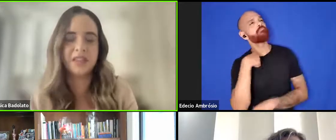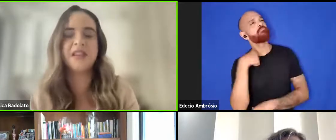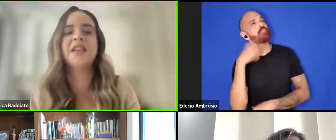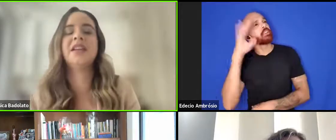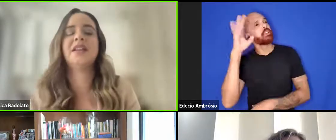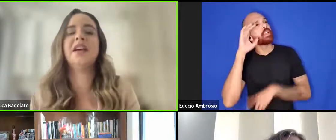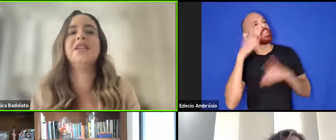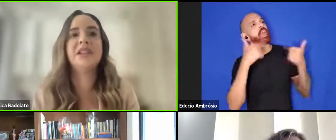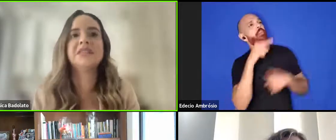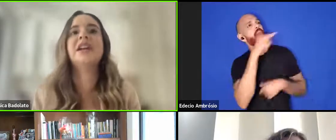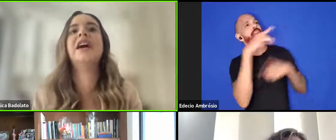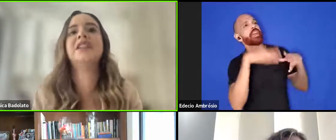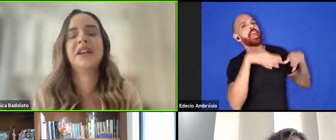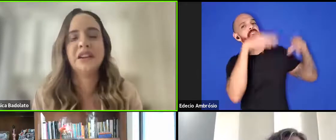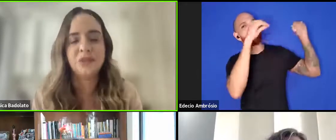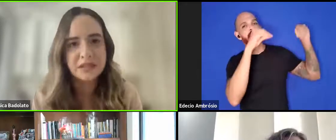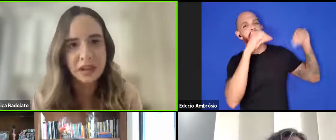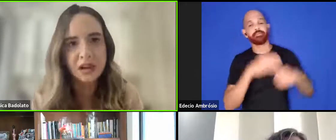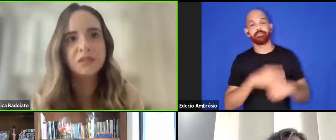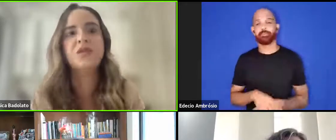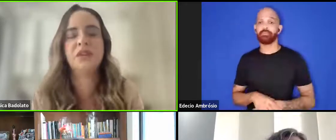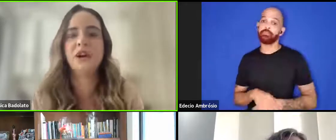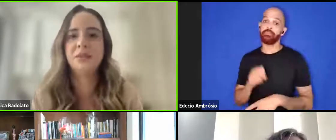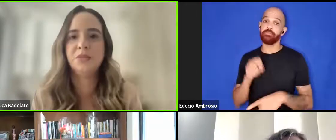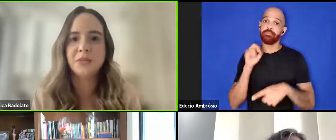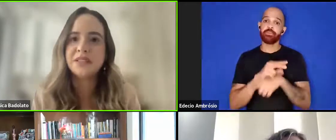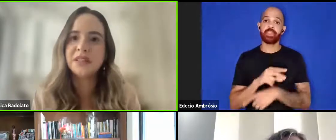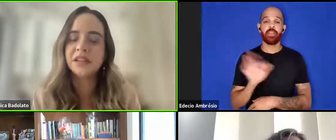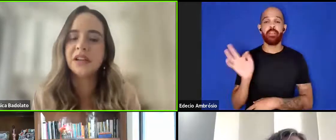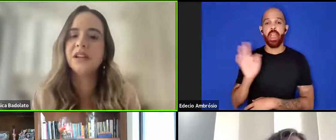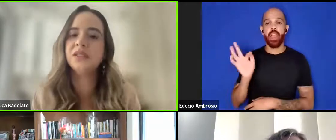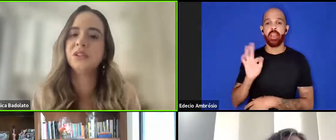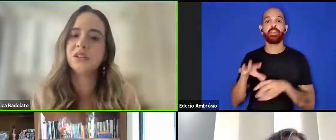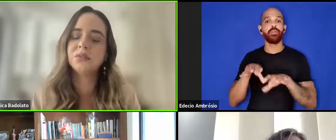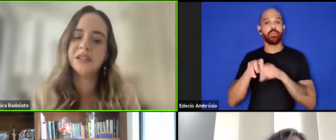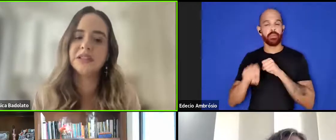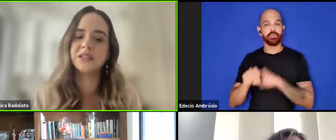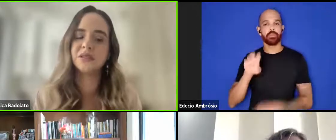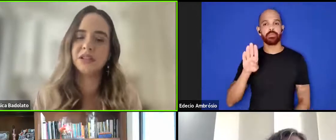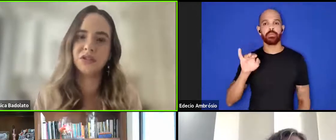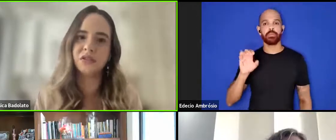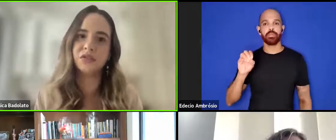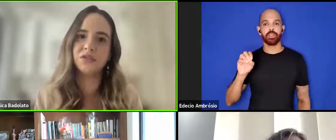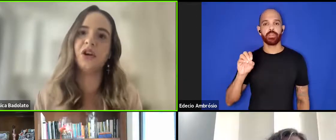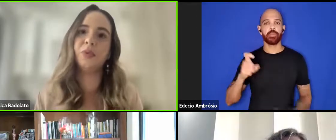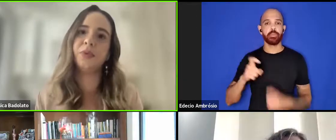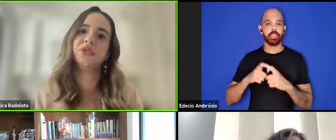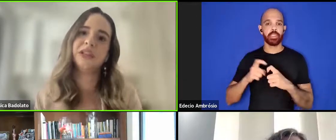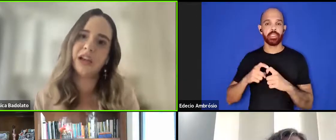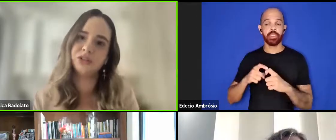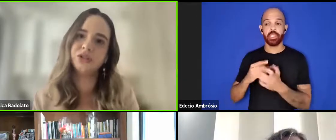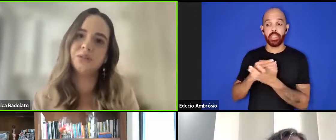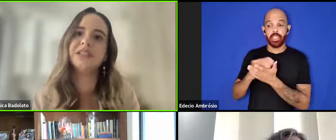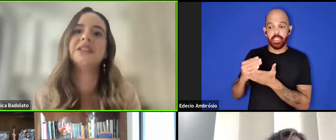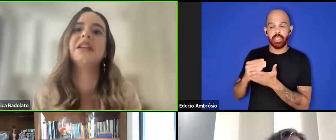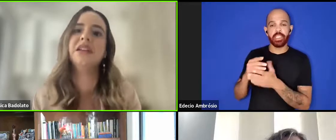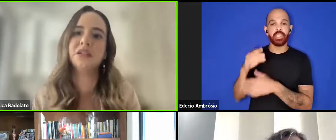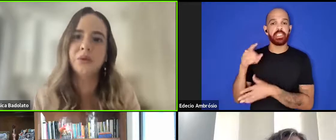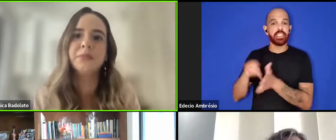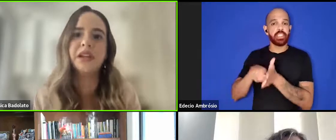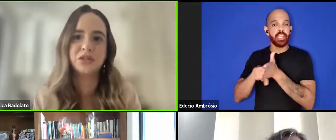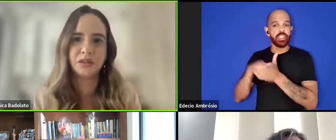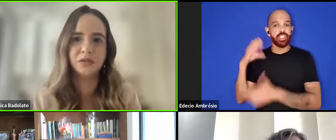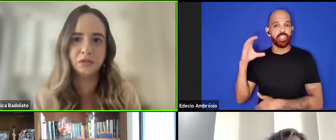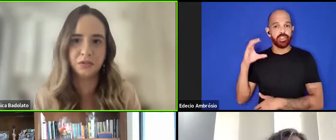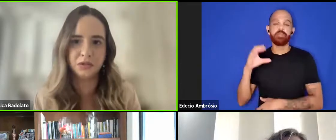castelo. E aí eu dei entrada na graduação, sou graduada em biomedicina, e durante a minha iniciação científica eu tive a oportunidade de me